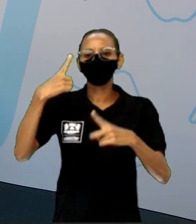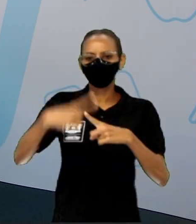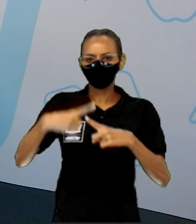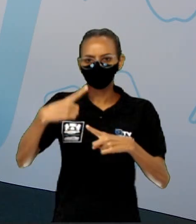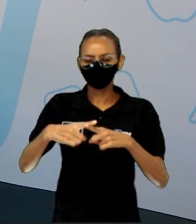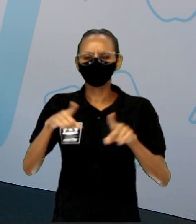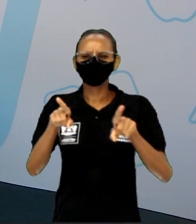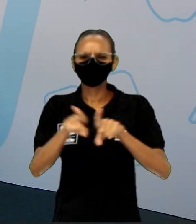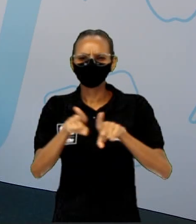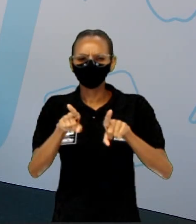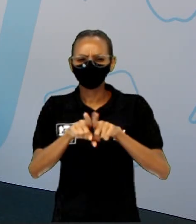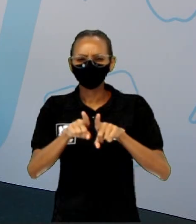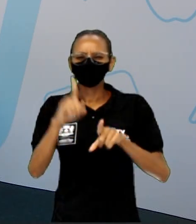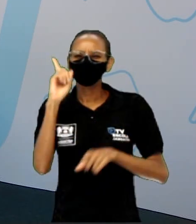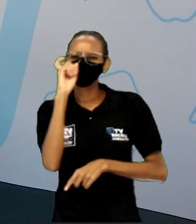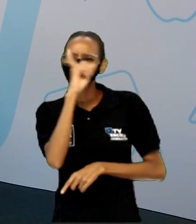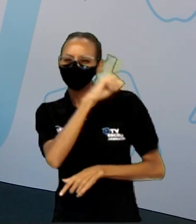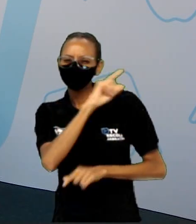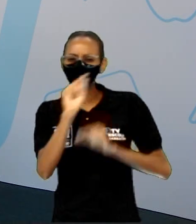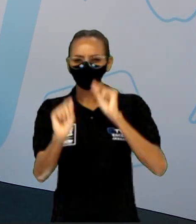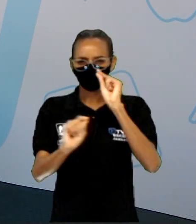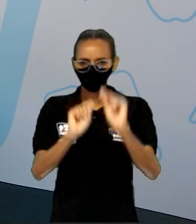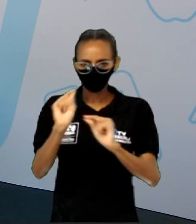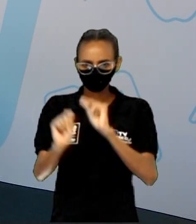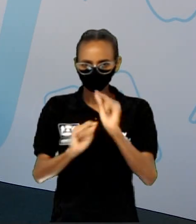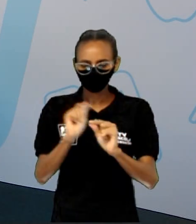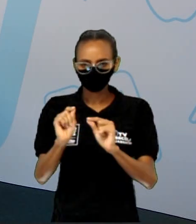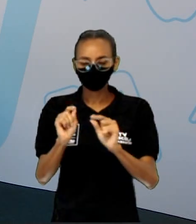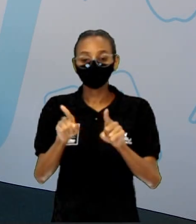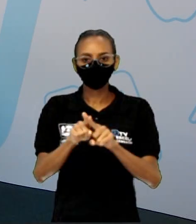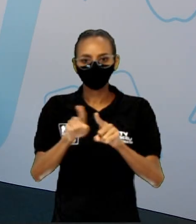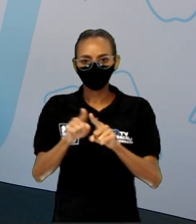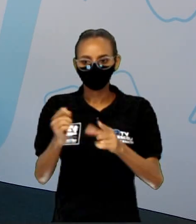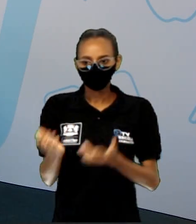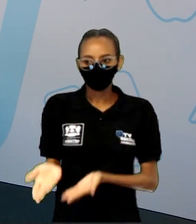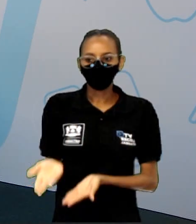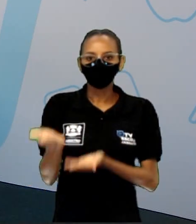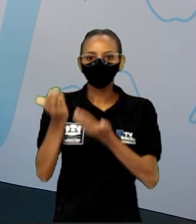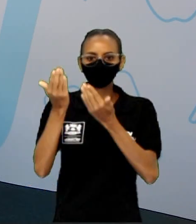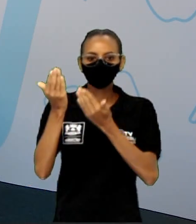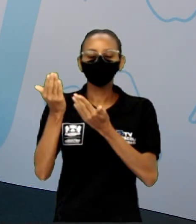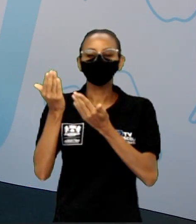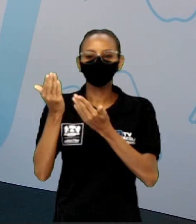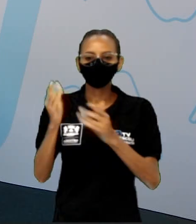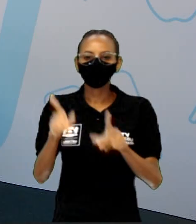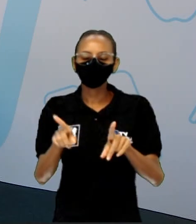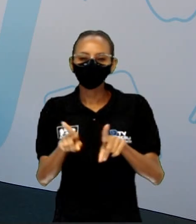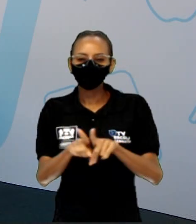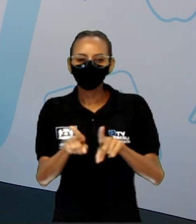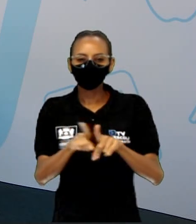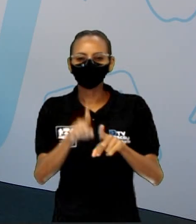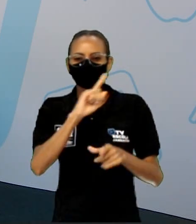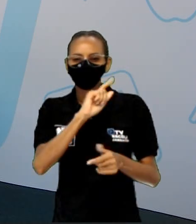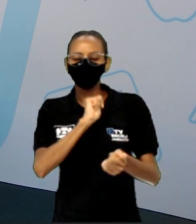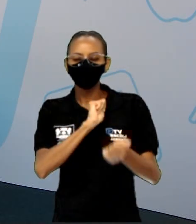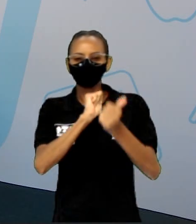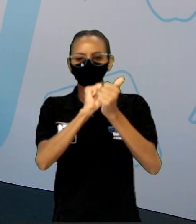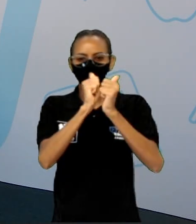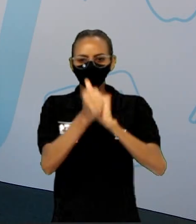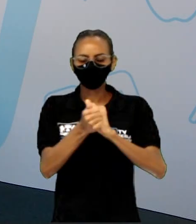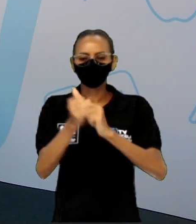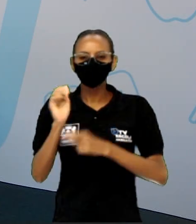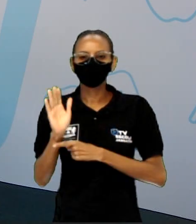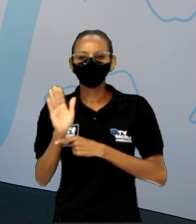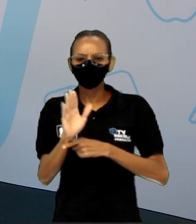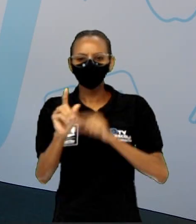lesões causadas por esse esporte de marca. Vamos falar sobre alto rendimento, vamos falar um pouquinho de que o esporte traz desses benefícios